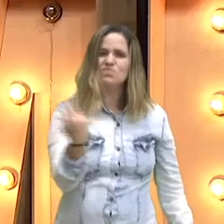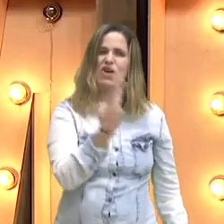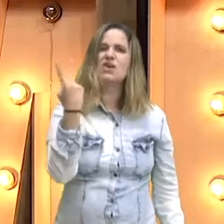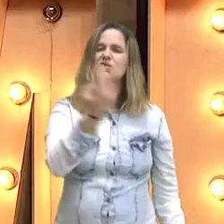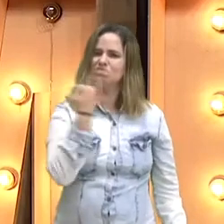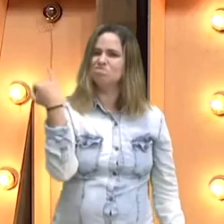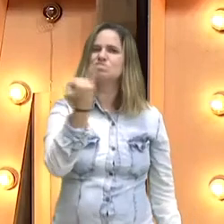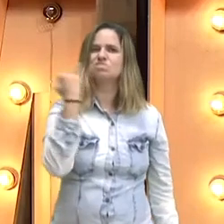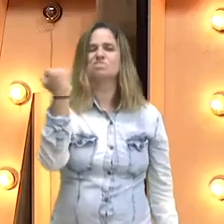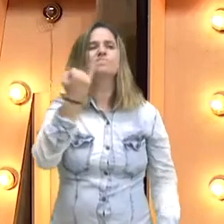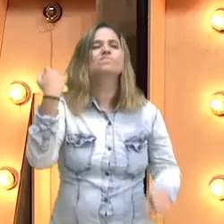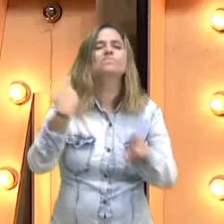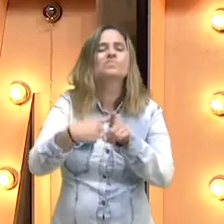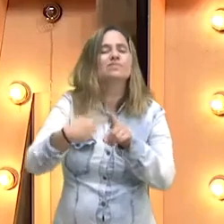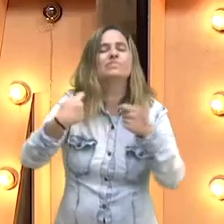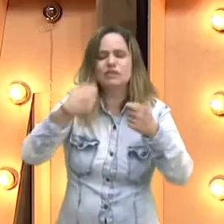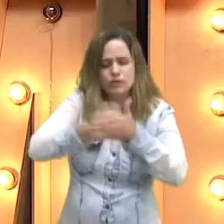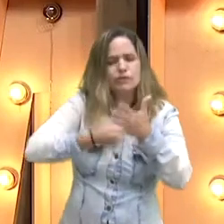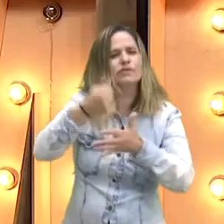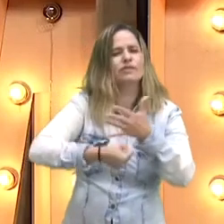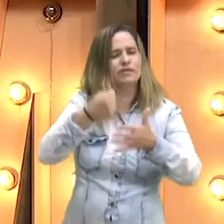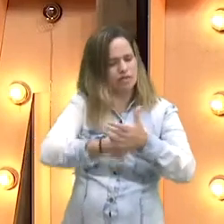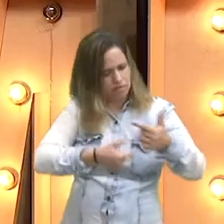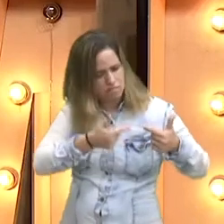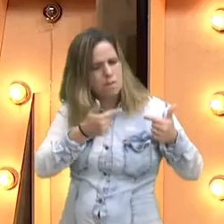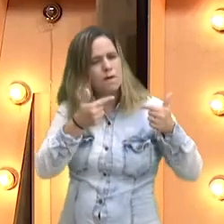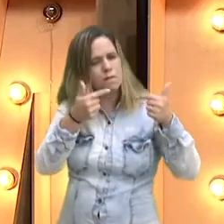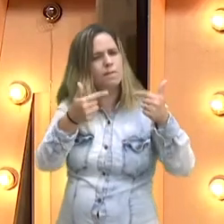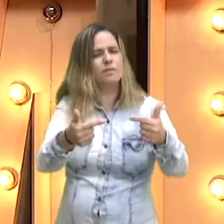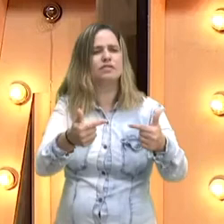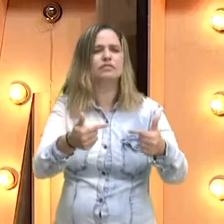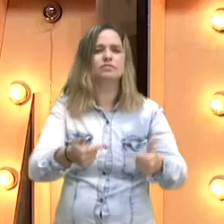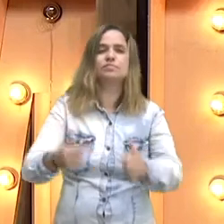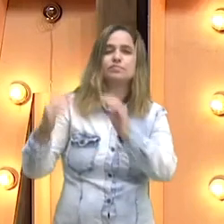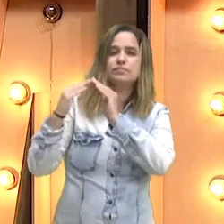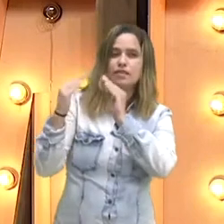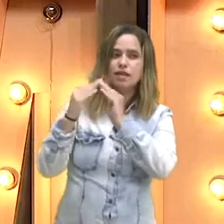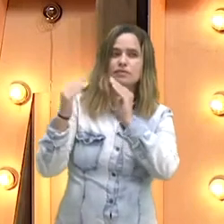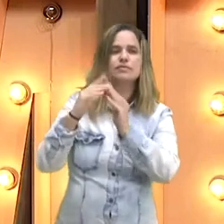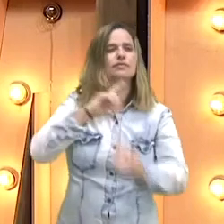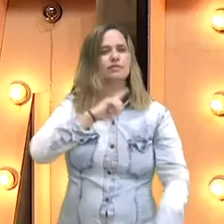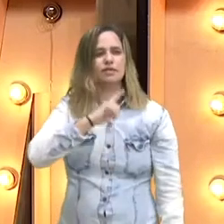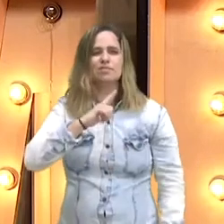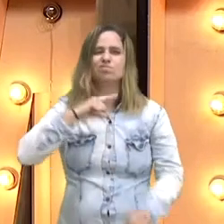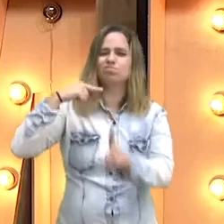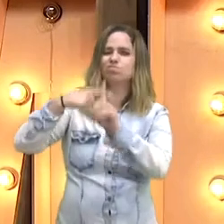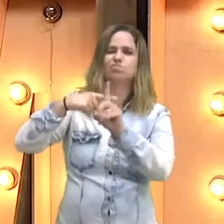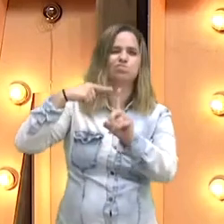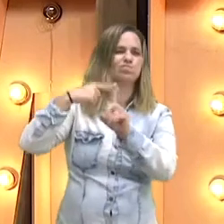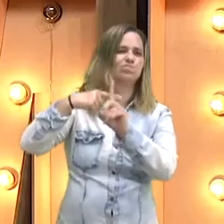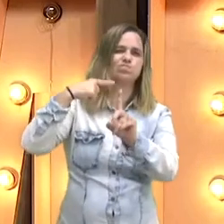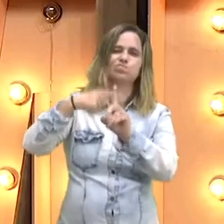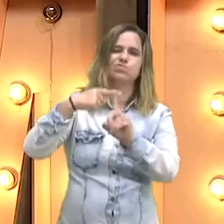que lutar para que seja assim. Em casa, a gente tem prognóstico positivo sobre o futuro dos filhos. A